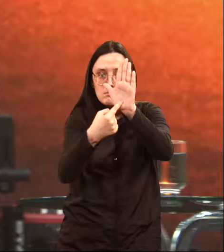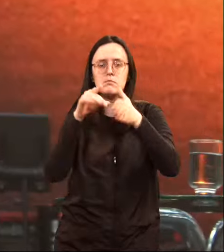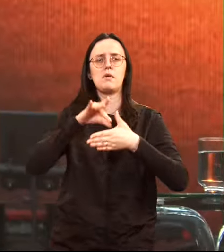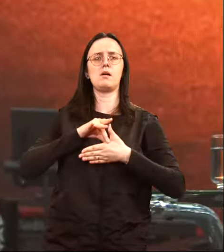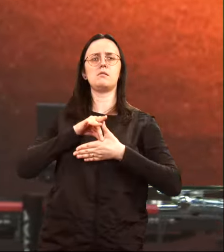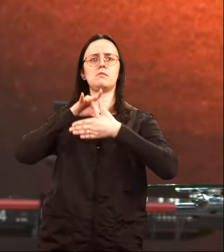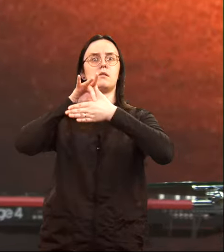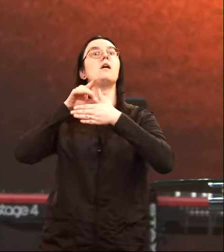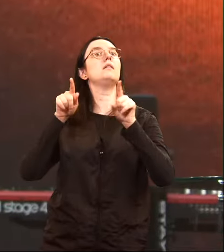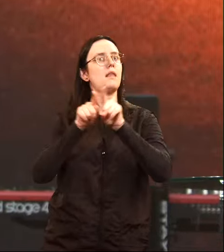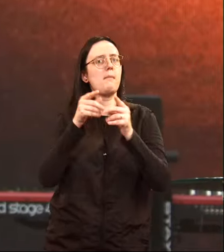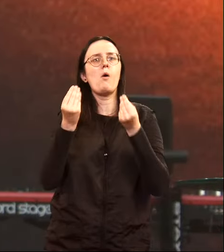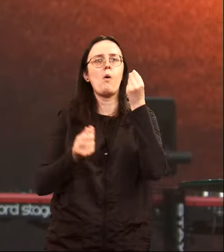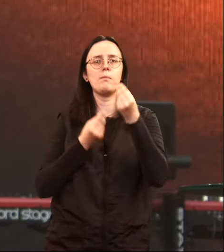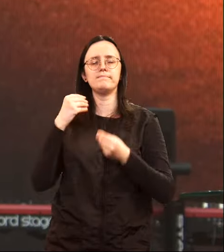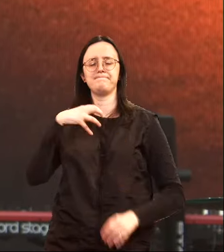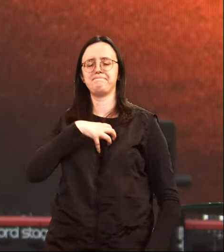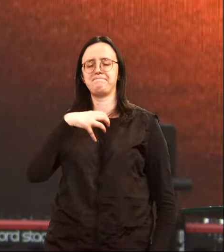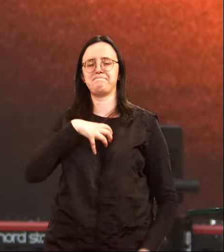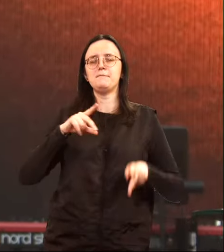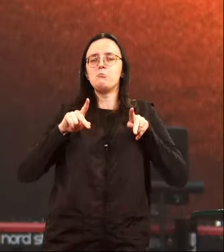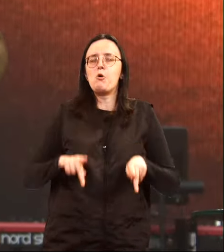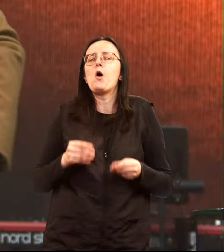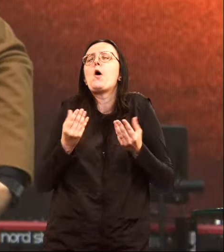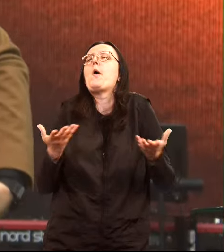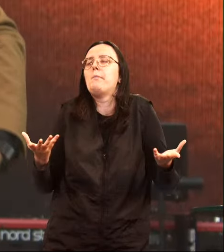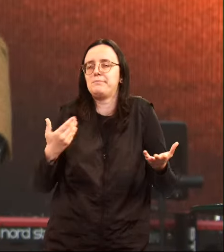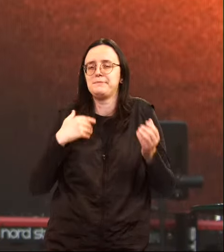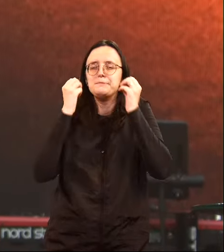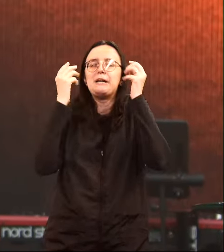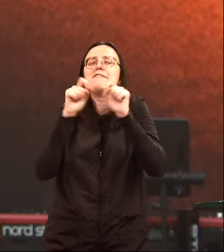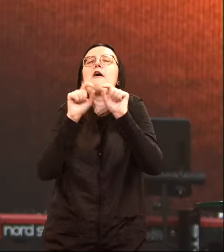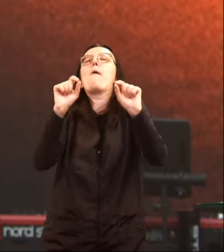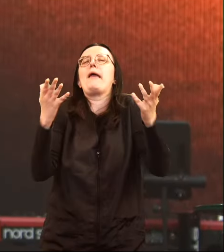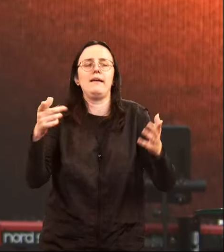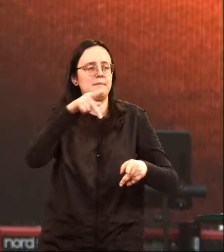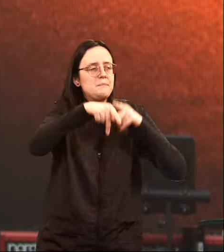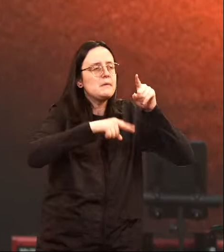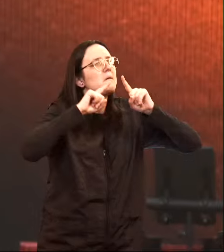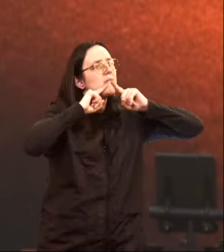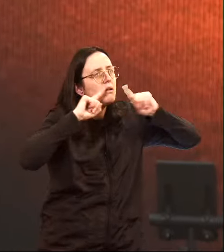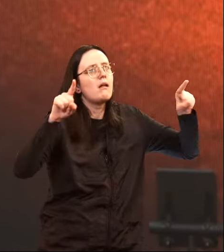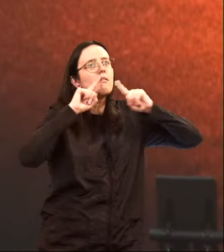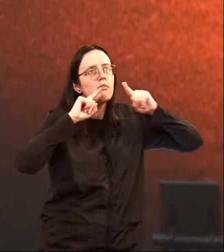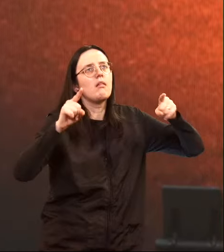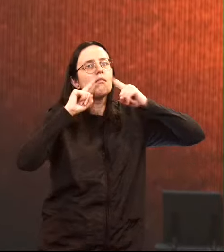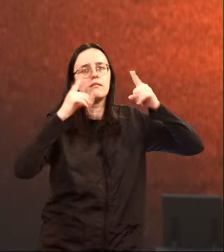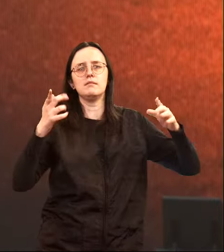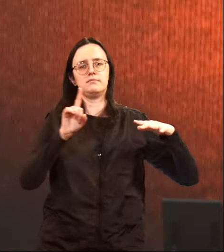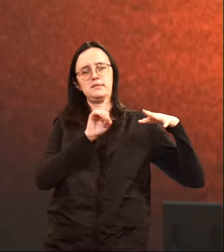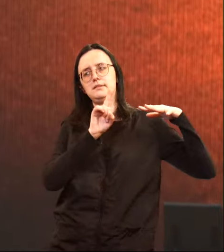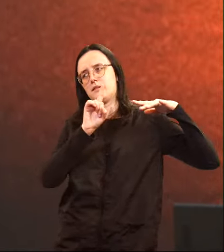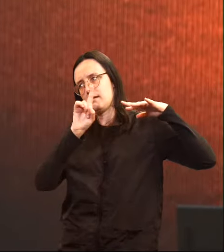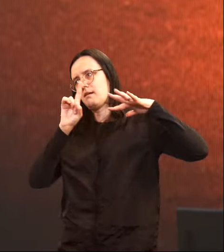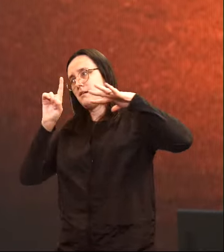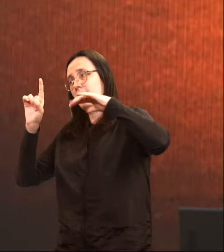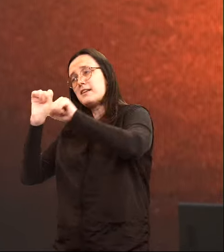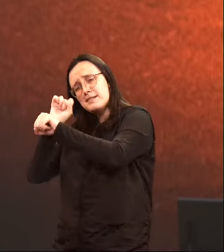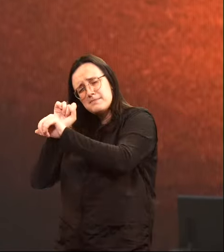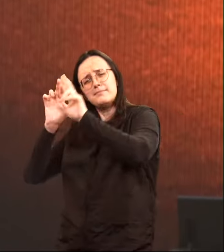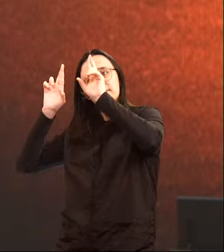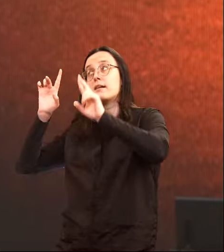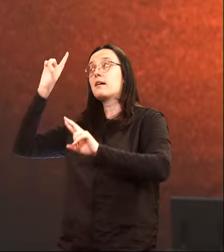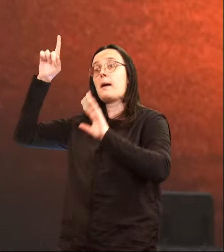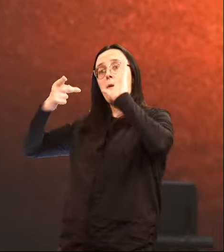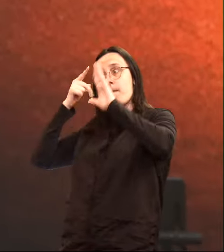liderança tremendo, vai mostrando como ele agiu para fazer que o povo chegasse lá no propósito de